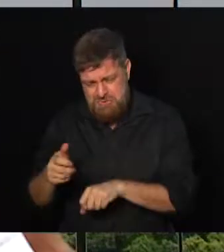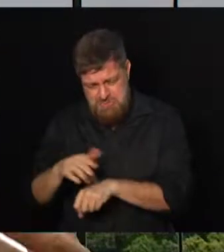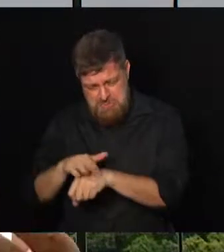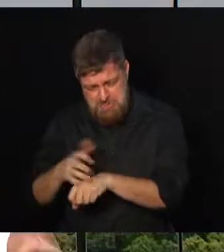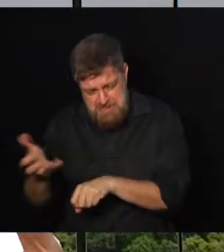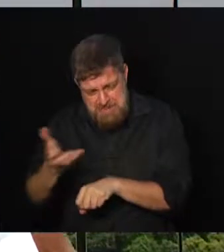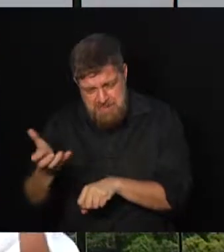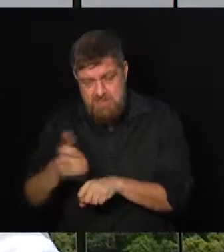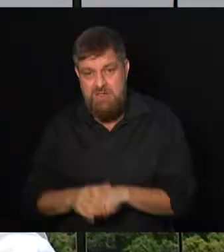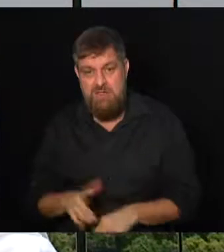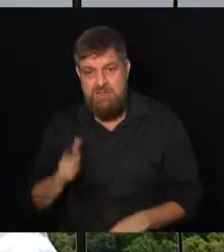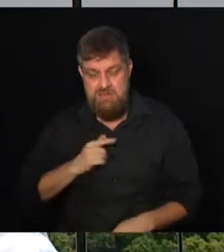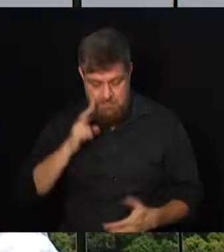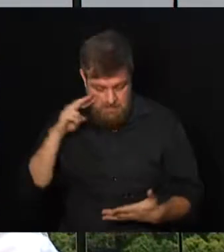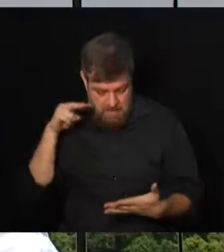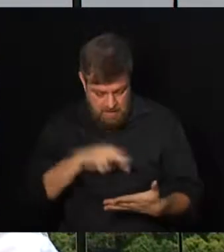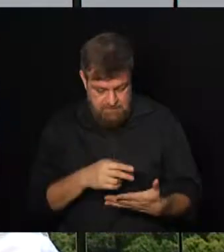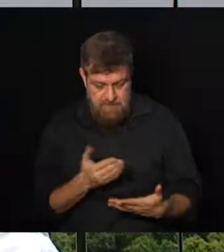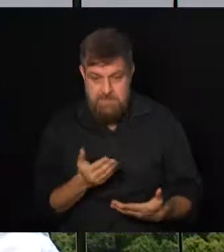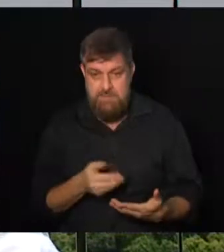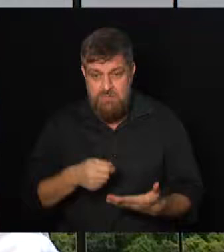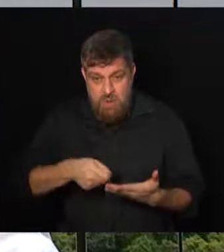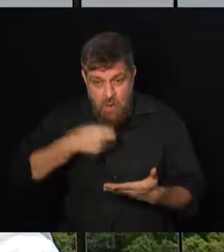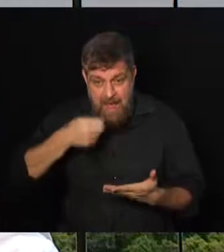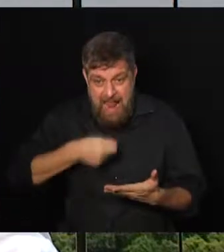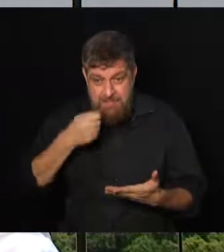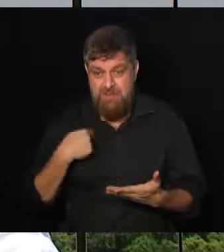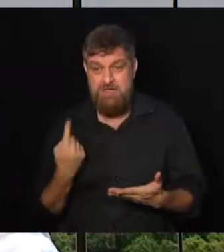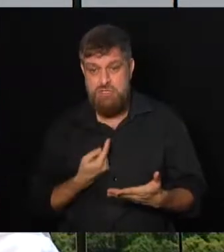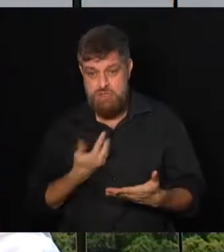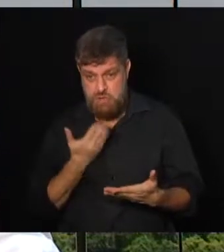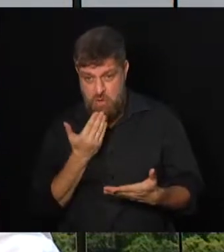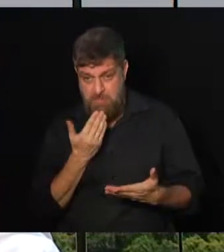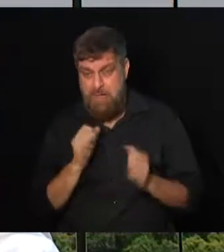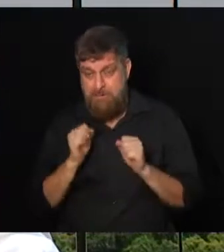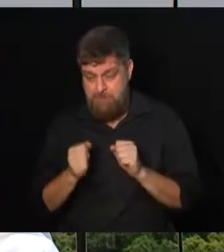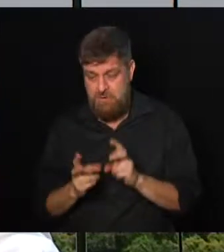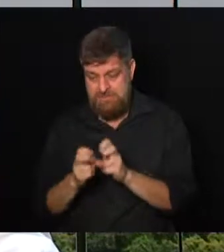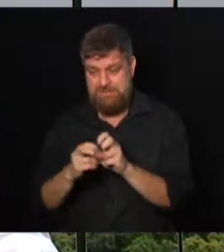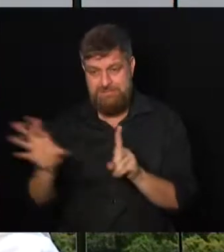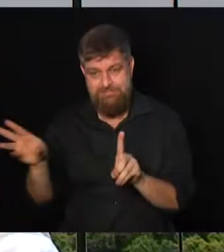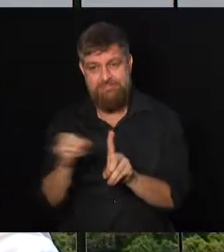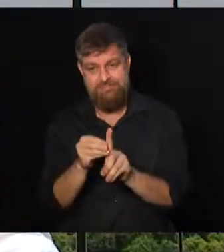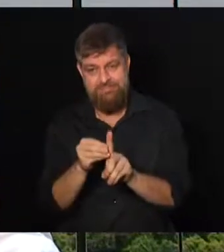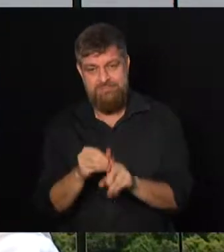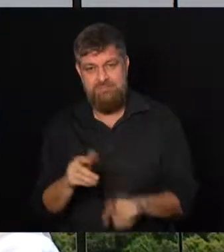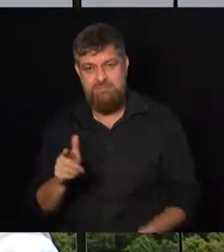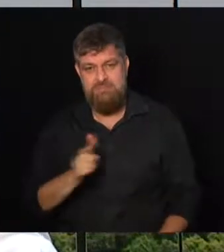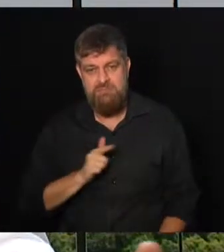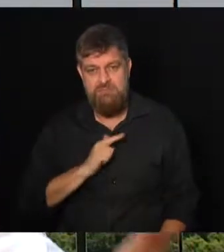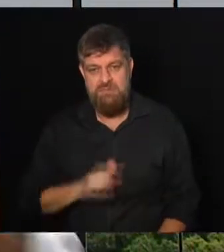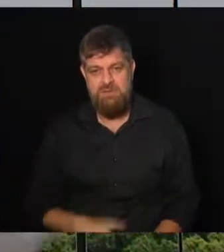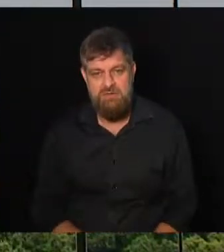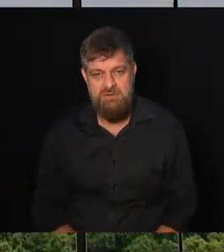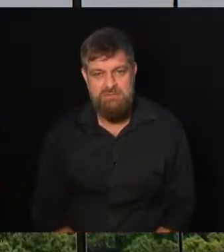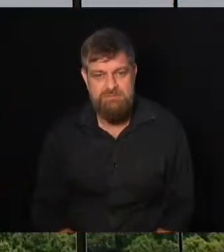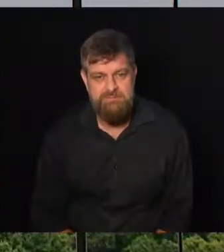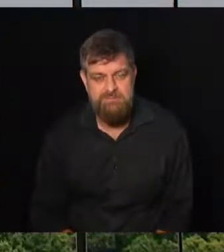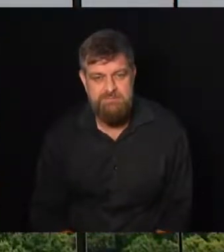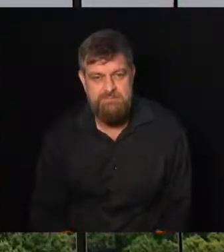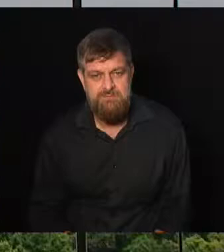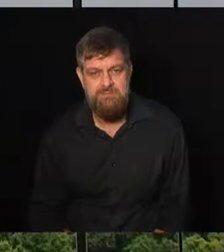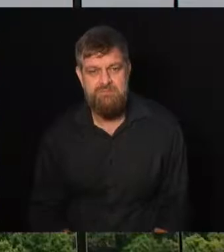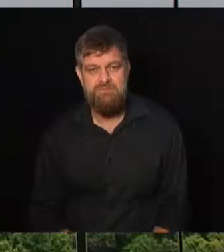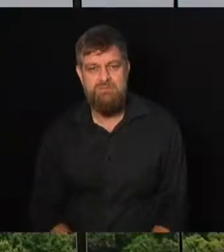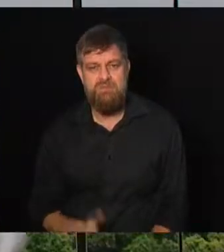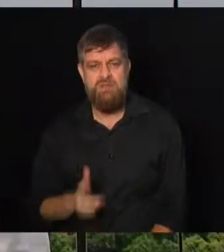os alimentos cancerígenos que nós temos, para você ter uma ideia. A vida média do DDT, que é aquele pesticida que não